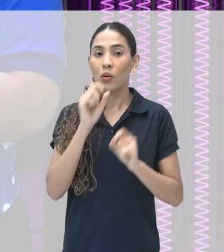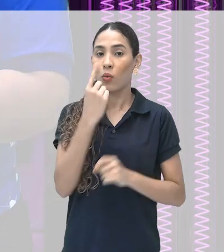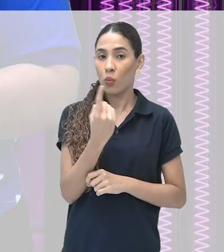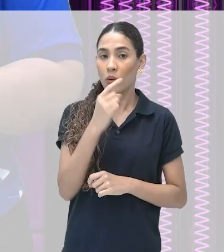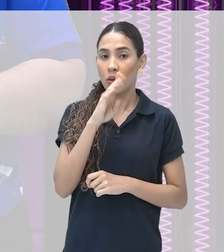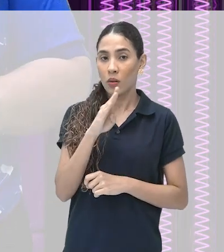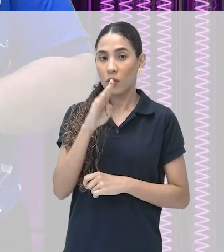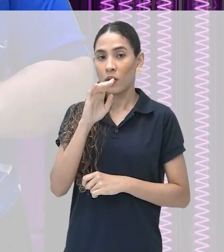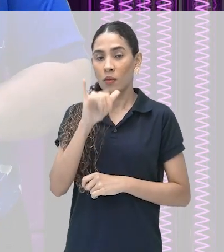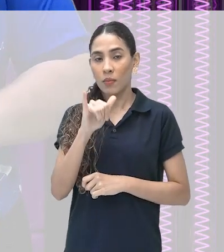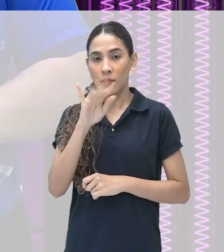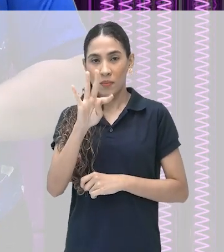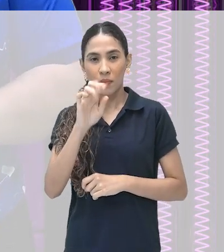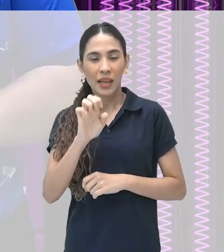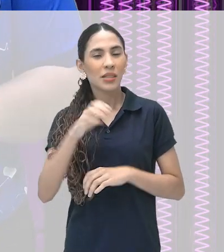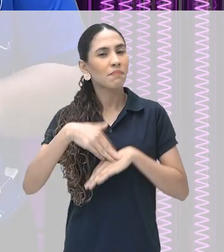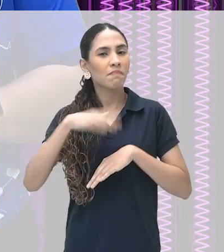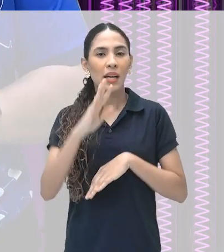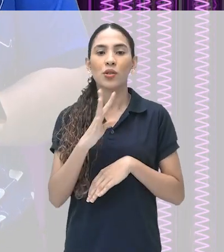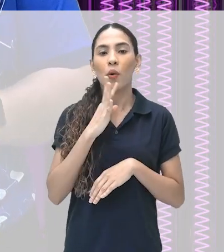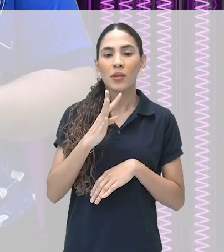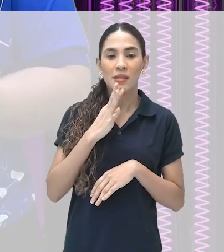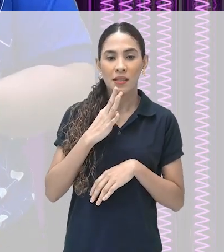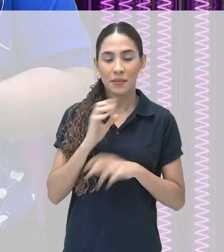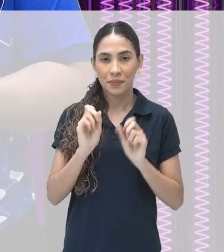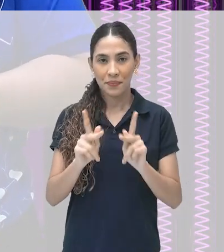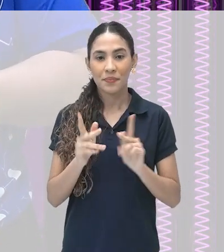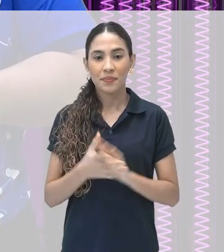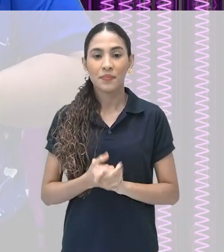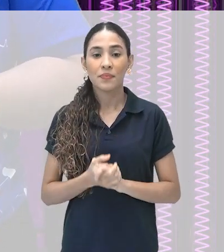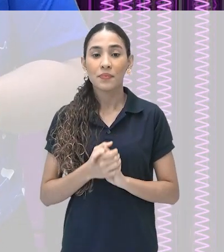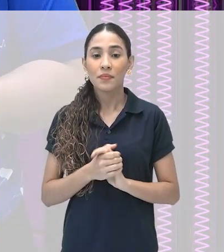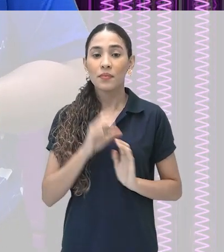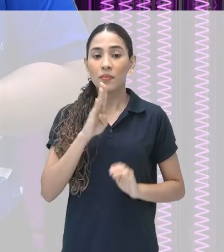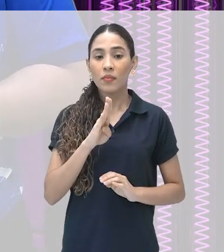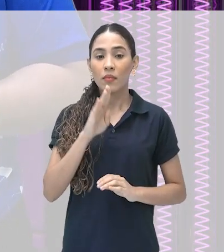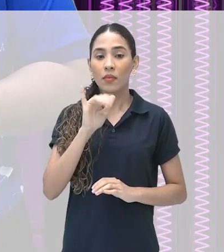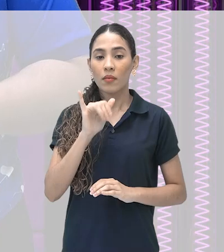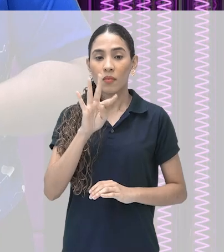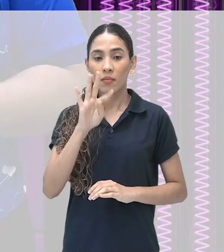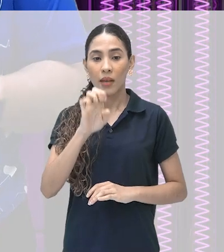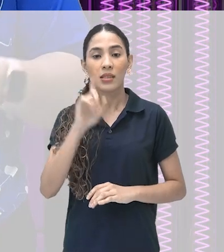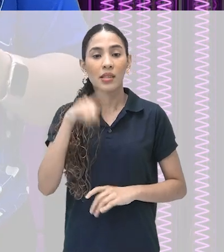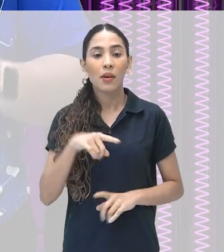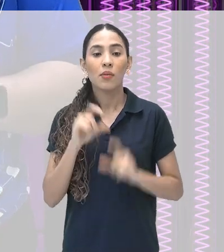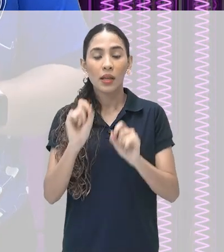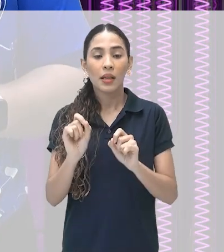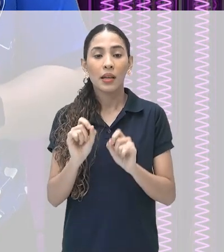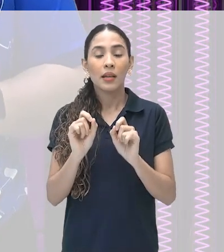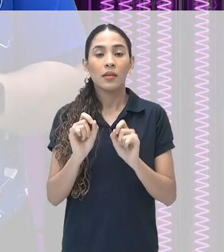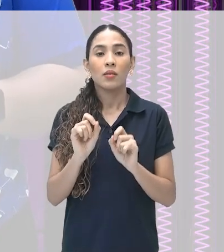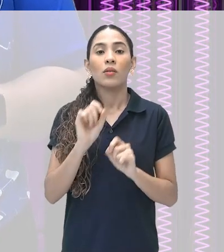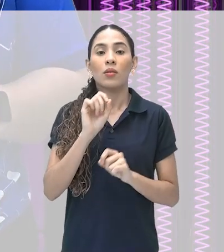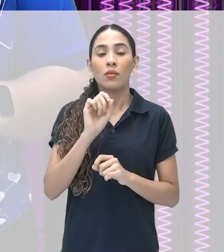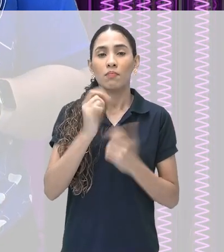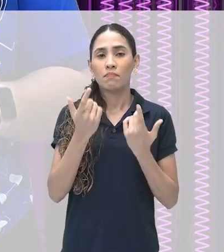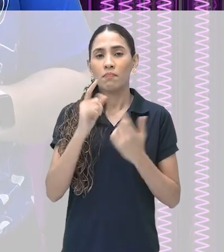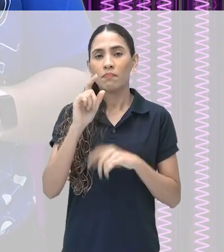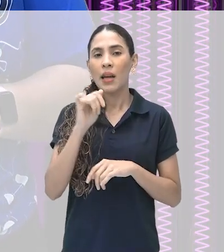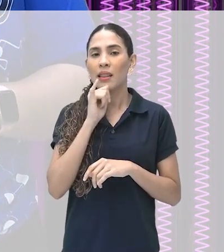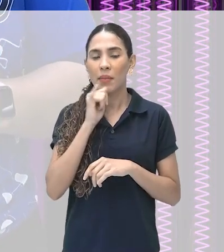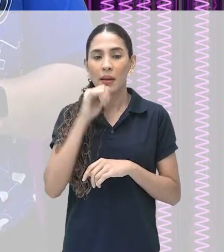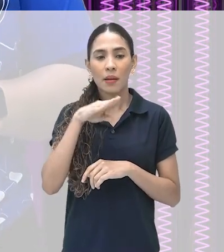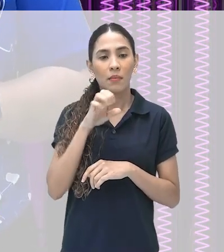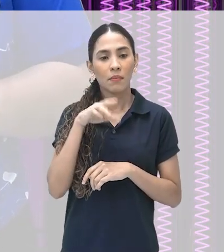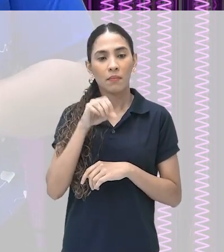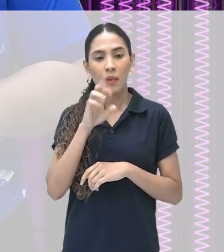byte, A palavrinha mais conhecida aí da gente, certo? E o byte, ele é considerado a menor unidade de